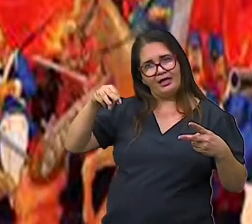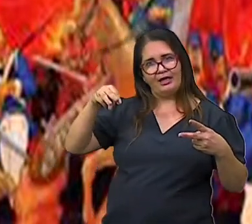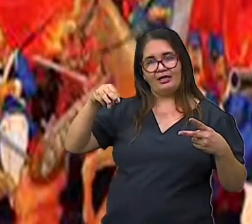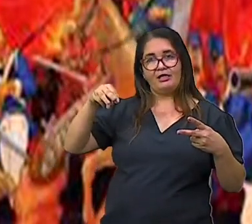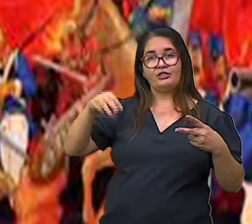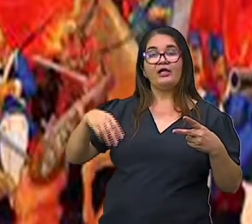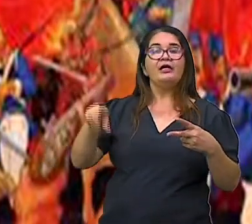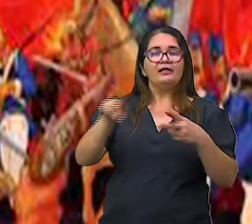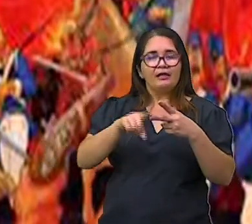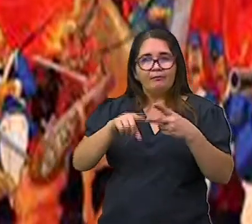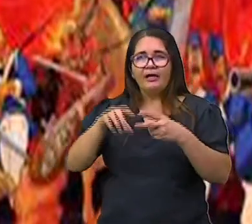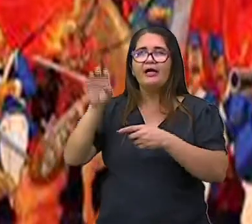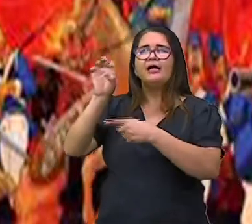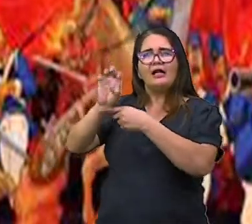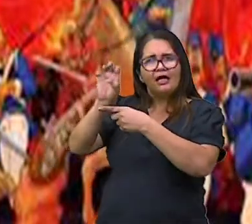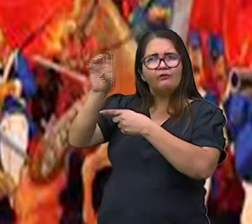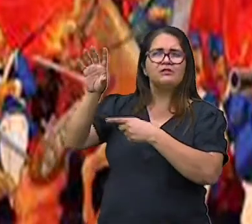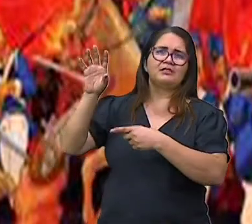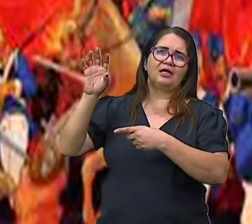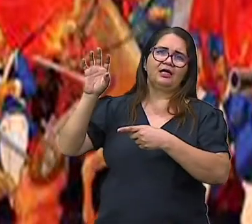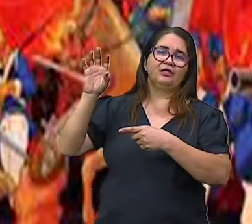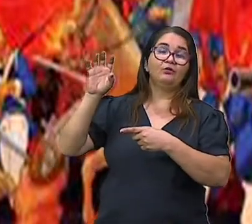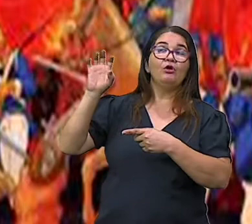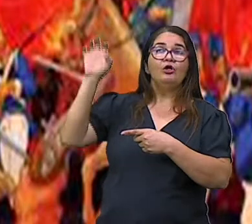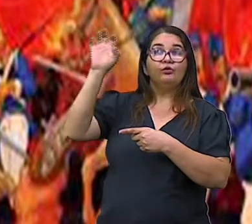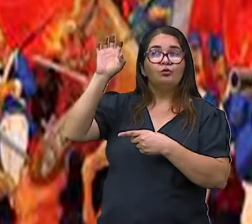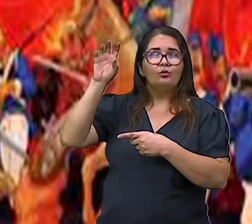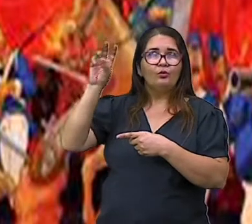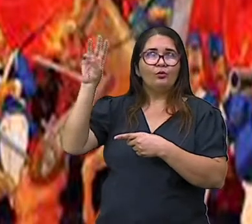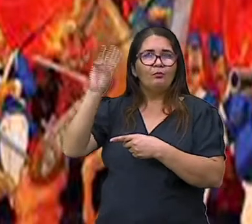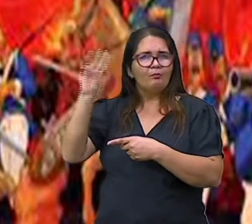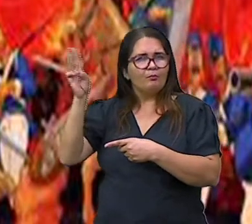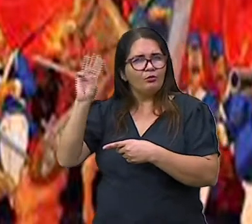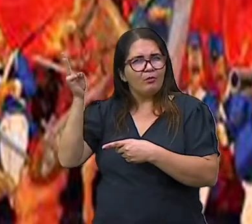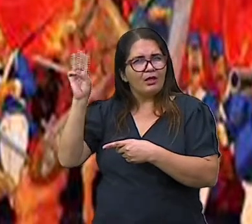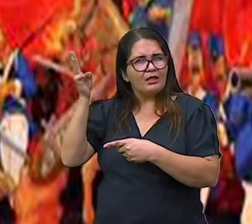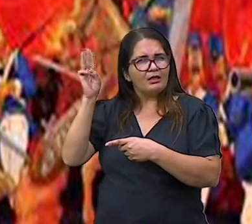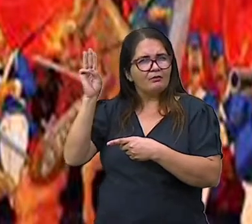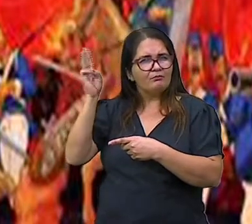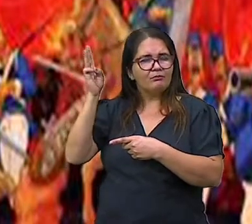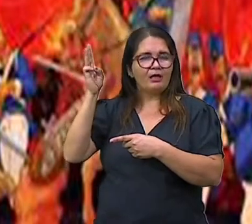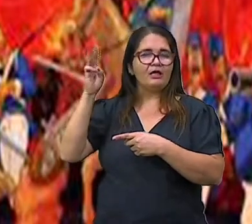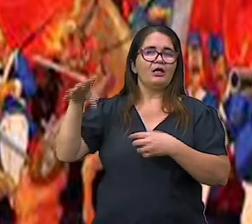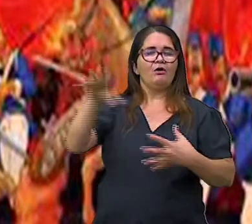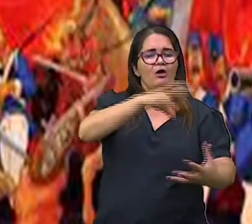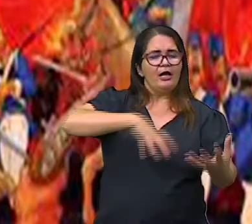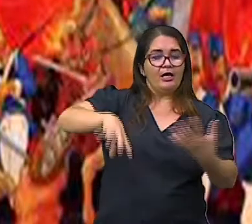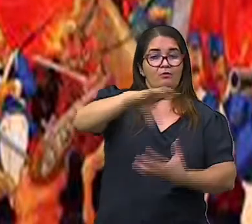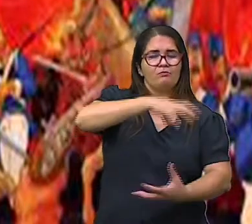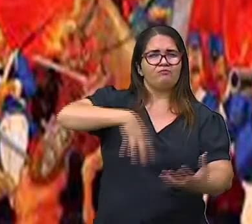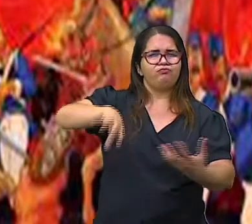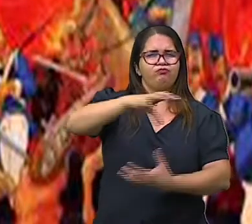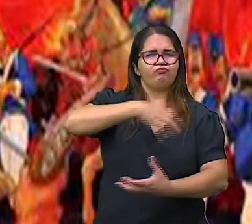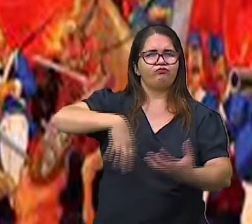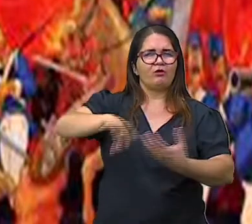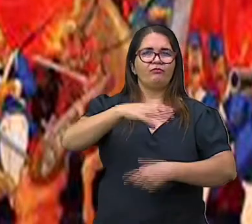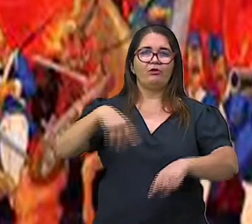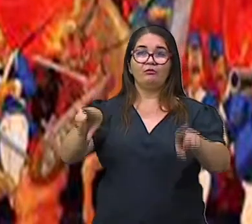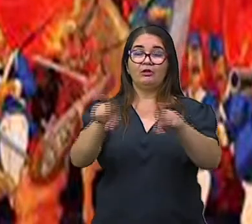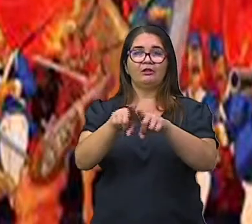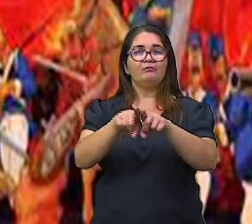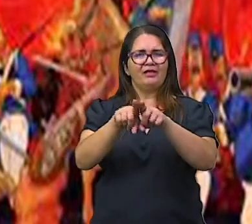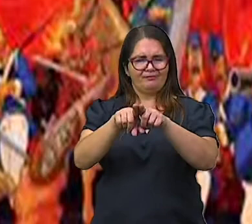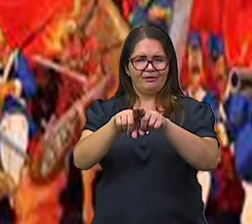preponderante era a economia, ou um fator forte, né? Era a economia que atravessava uma forte crise, em grande